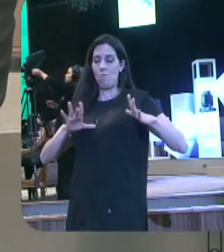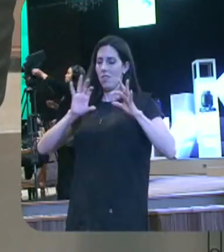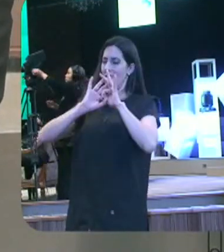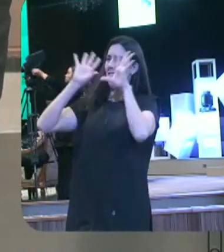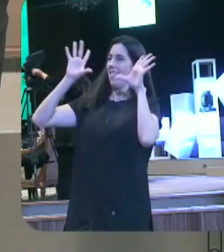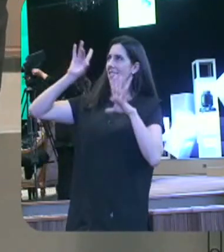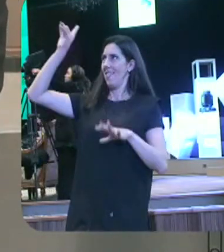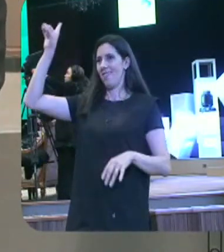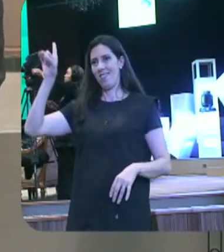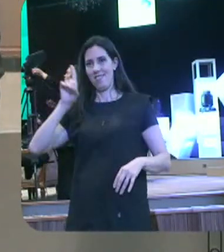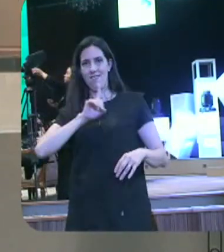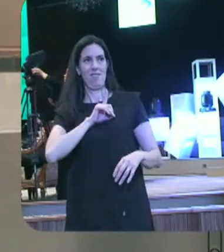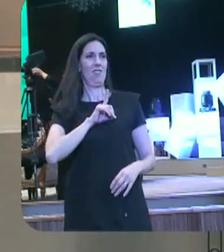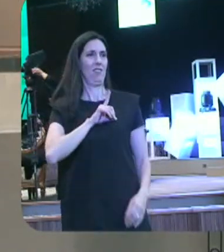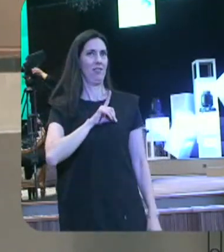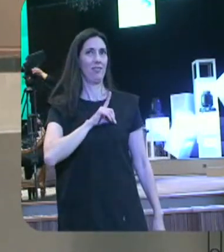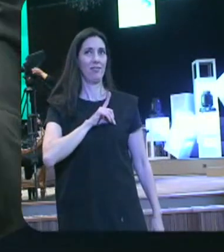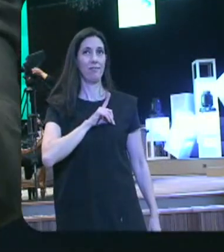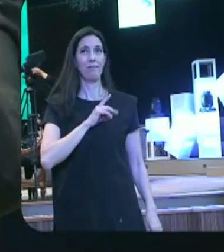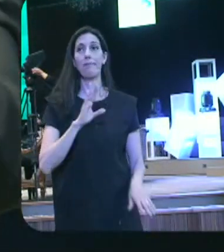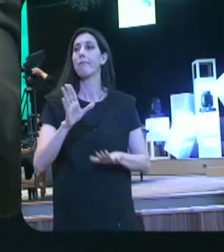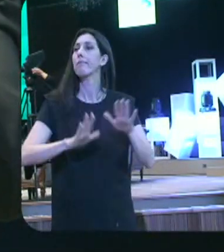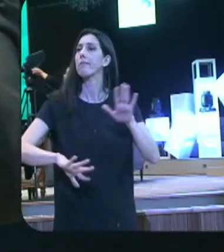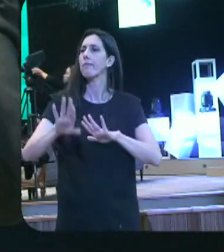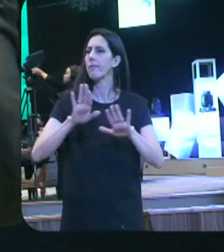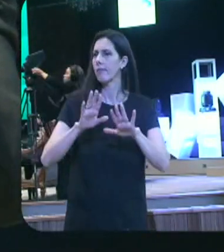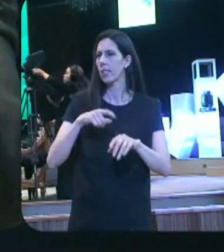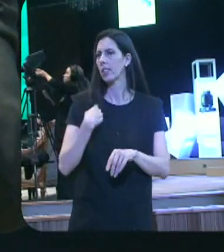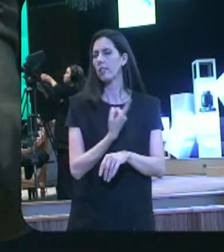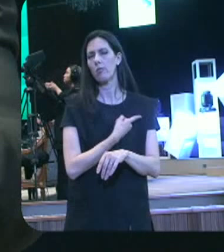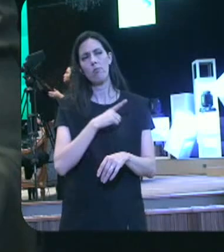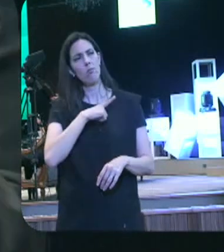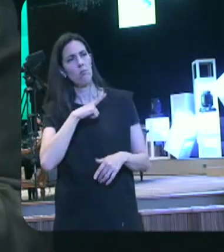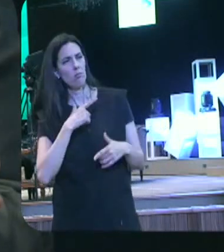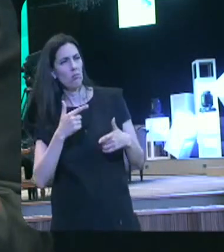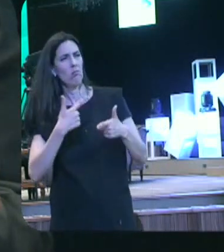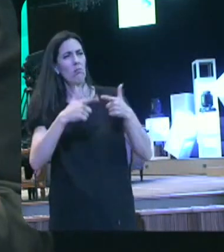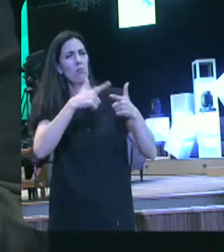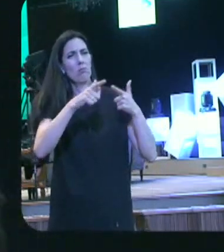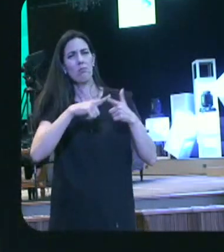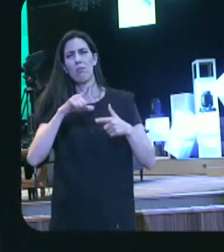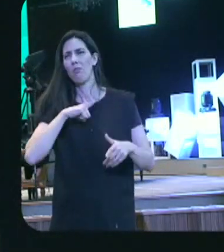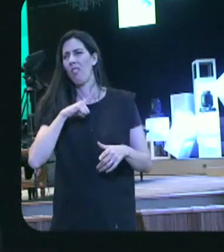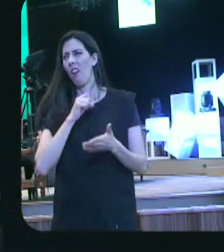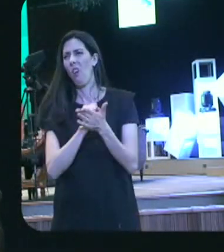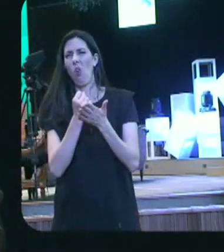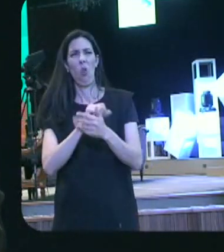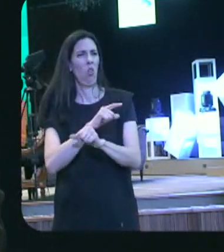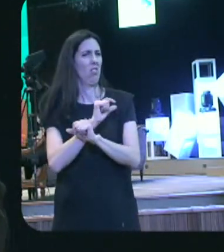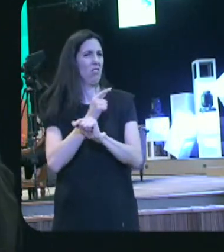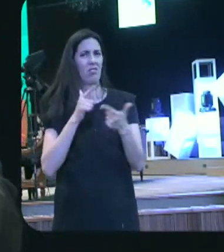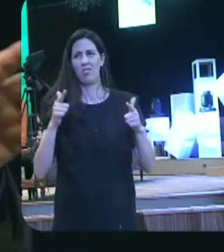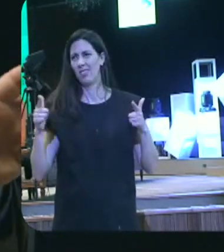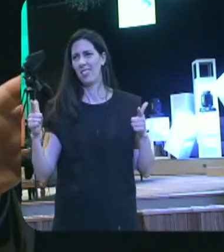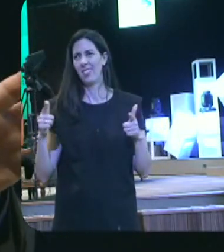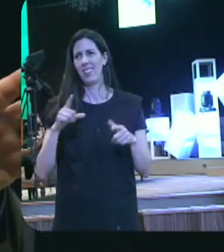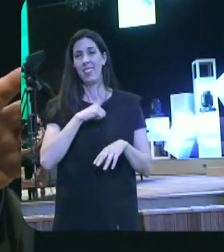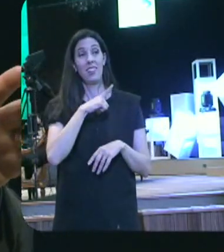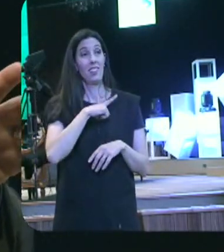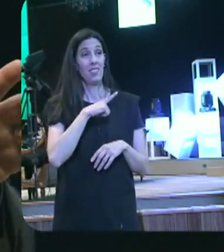E a gente vai orar assim. Às vezes tem situações que estão fora do controle,